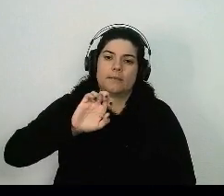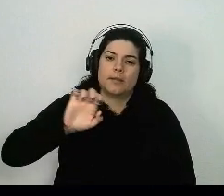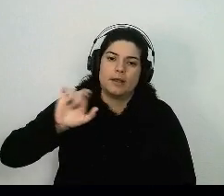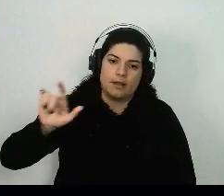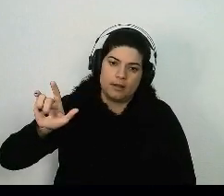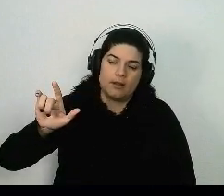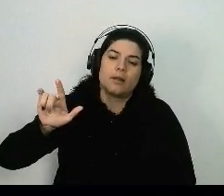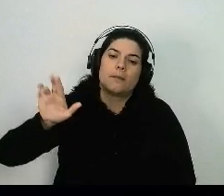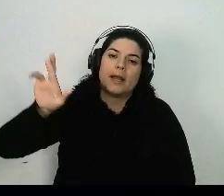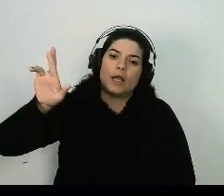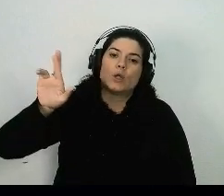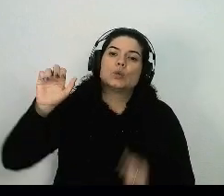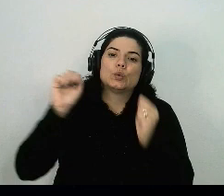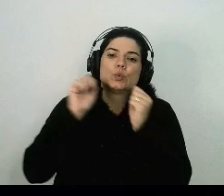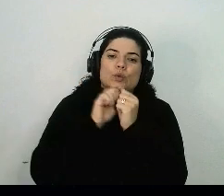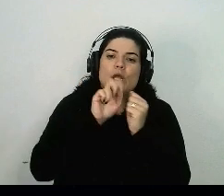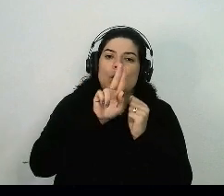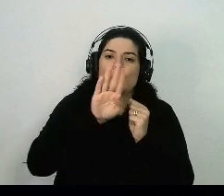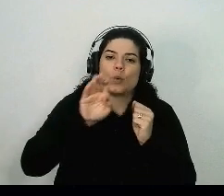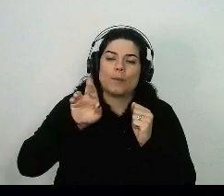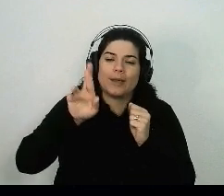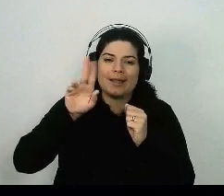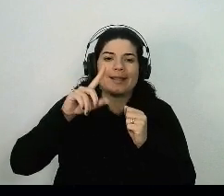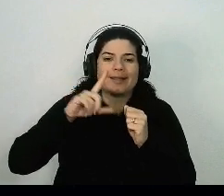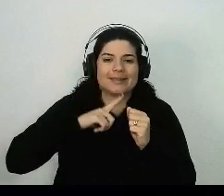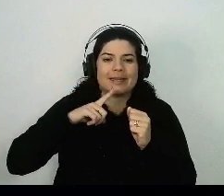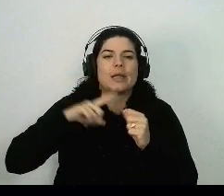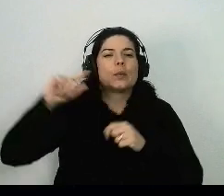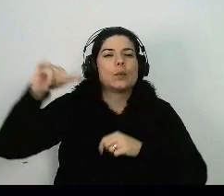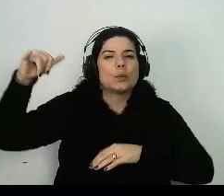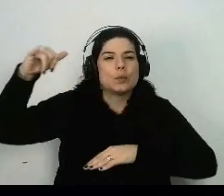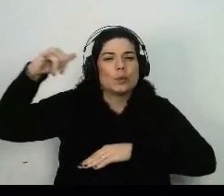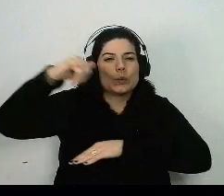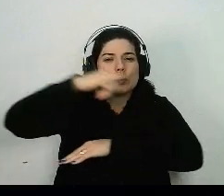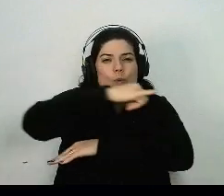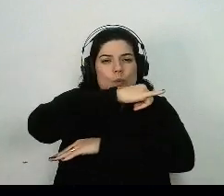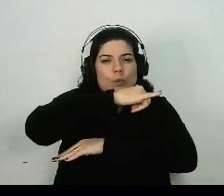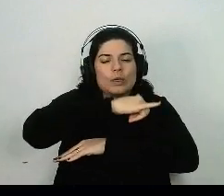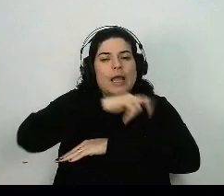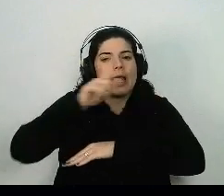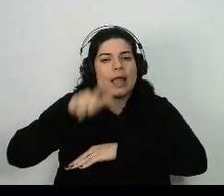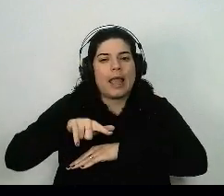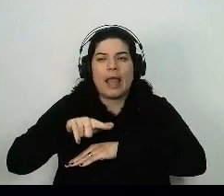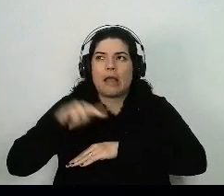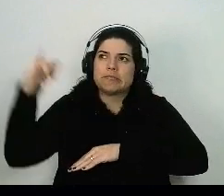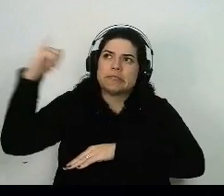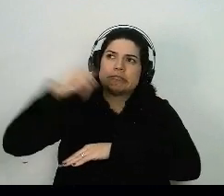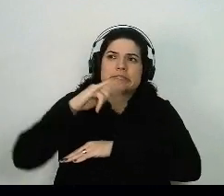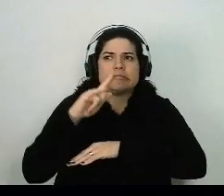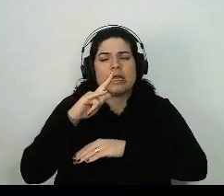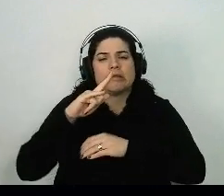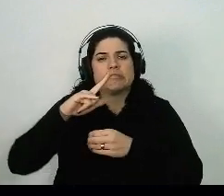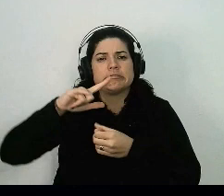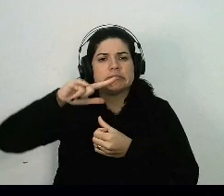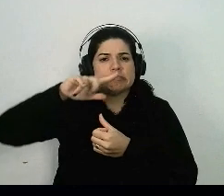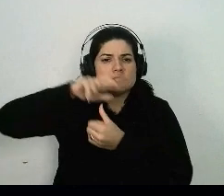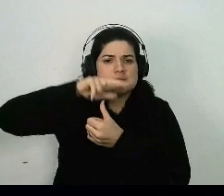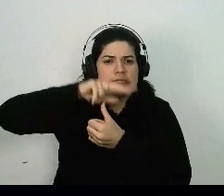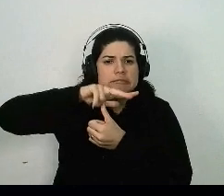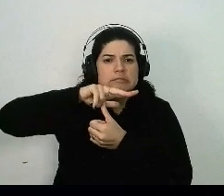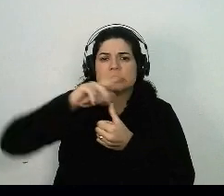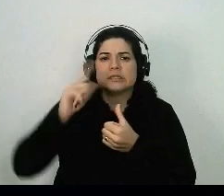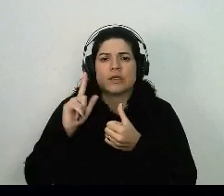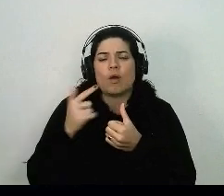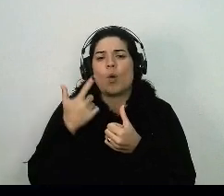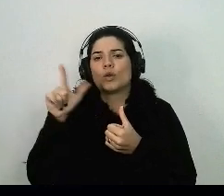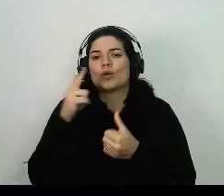esses veículos que voam, que são, sei lá, não é um avião nem um helicóptero, mas vai trazer essa facilidade